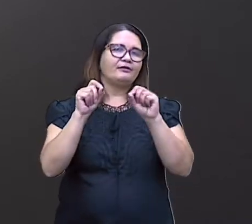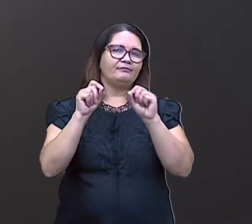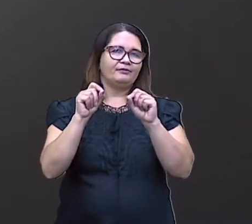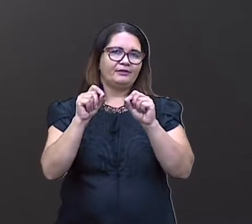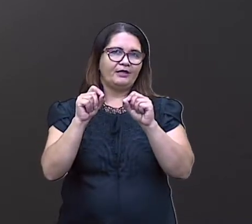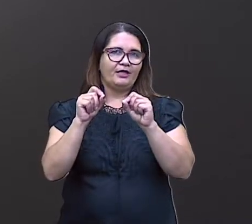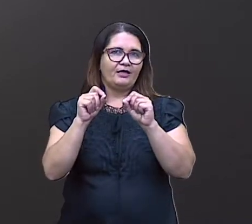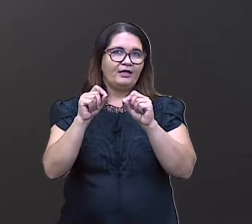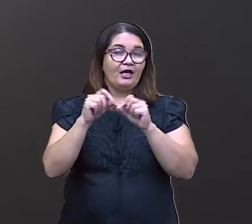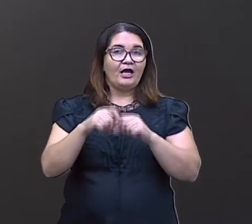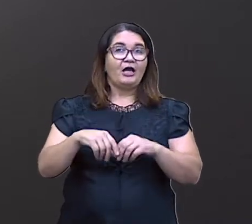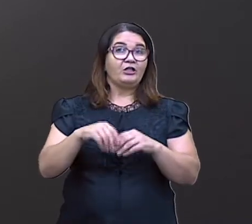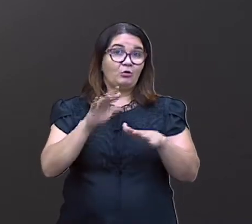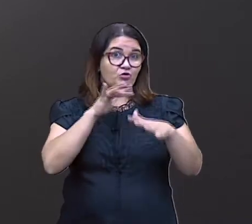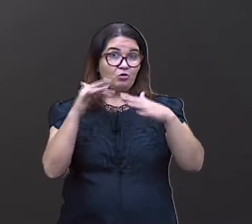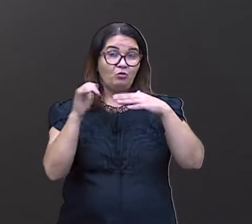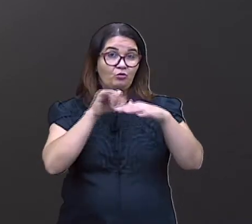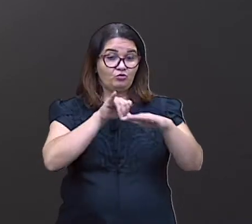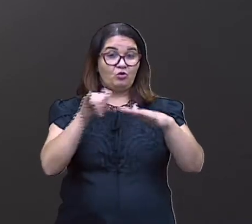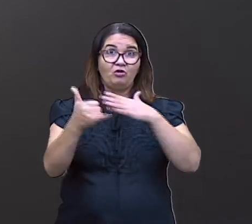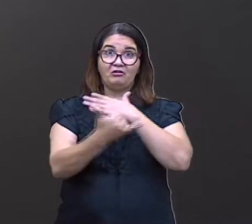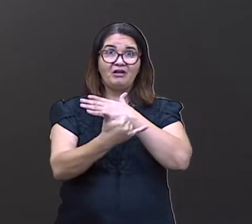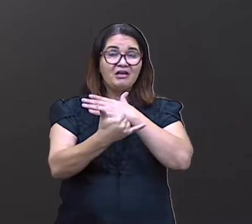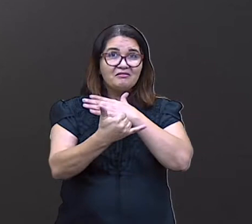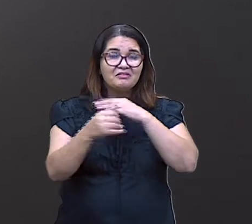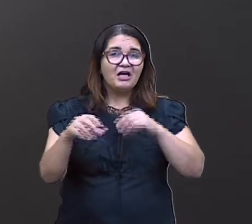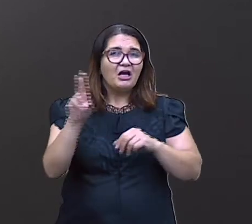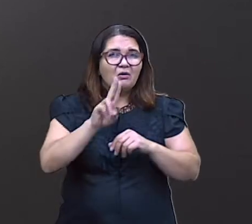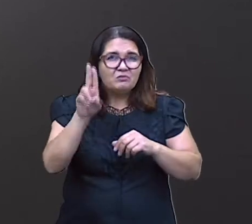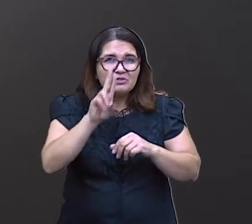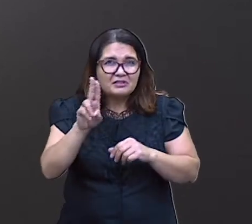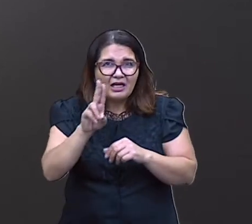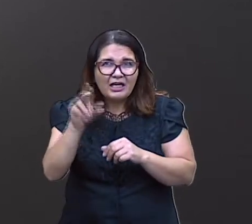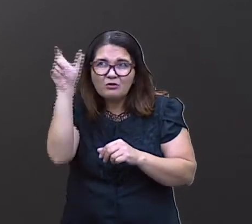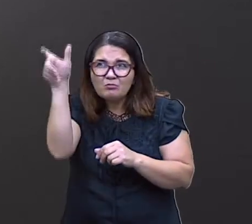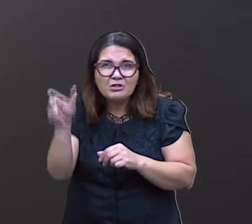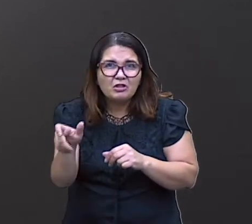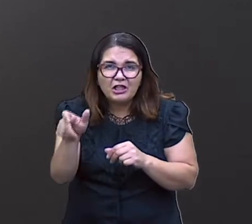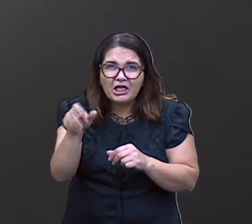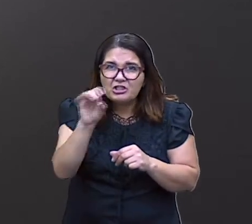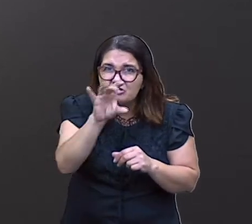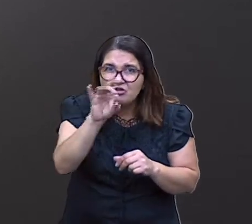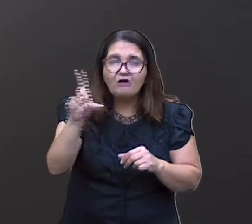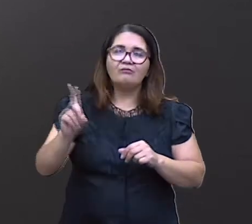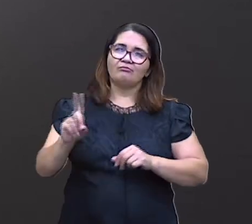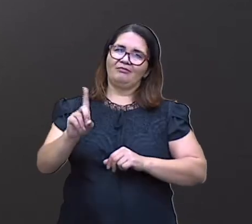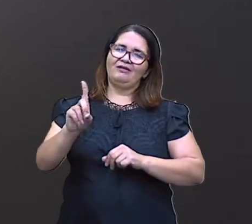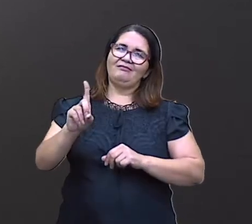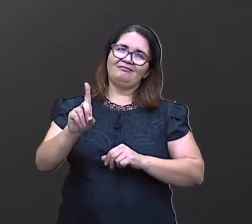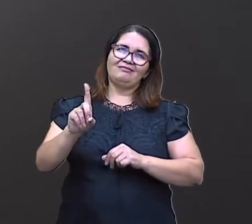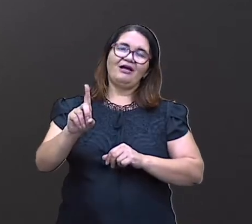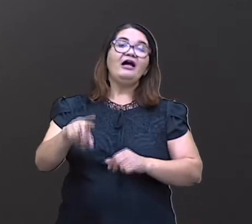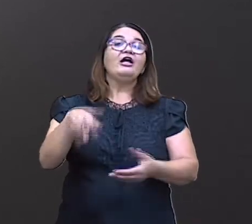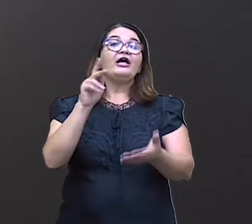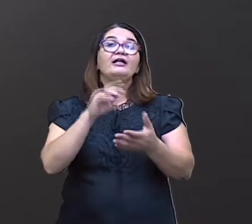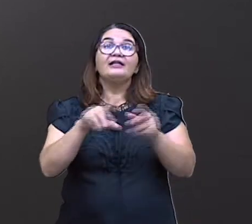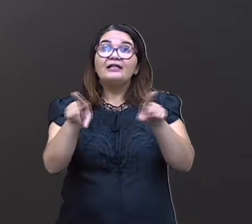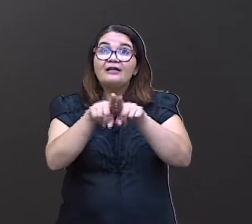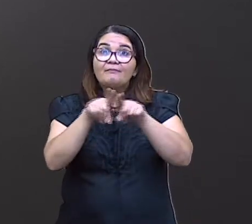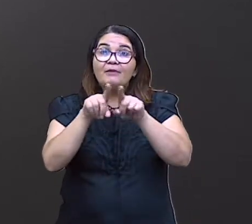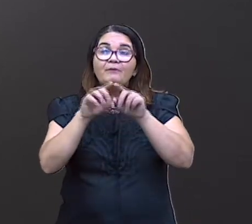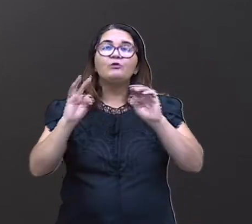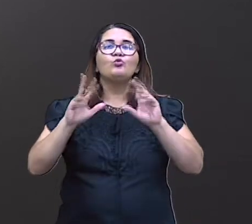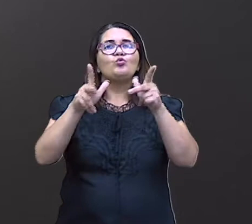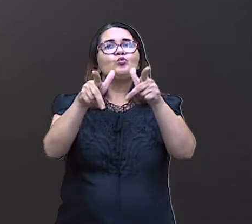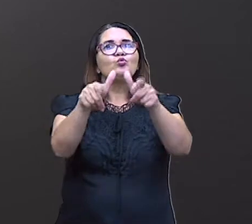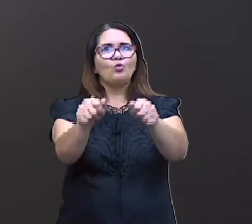roteiro ele não é usado só pelos atores, não, por causa do diálogo. Não, Na realidade, o roteiro ele é usado por todo